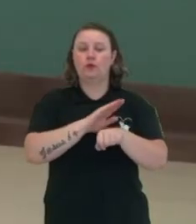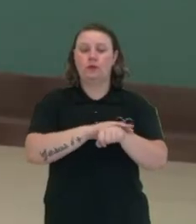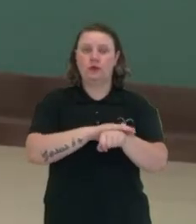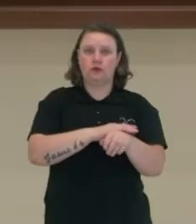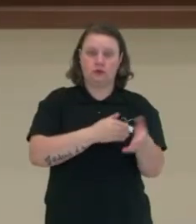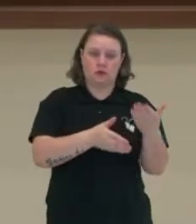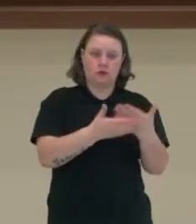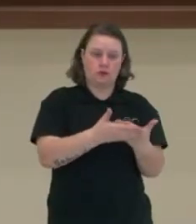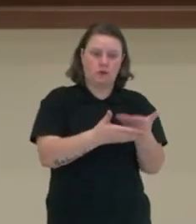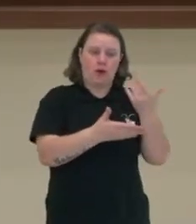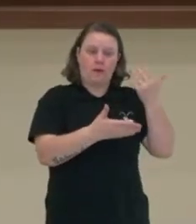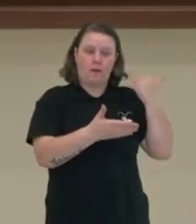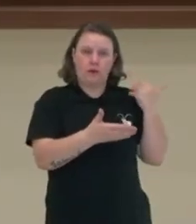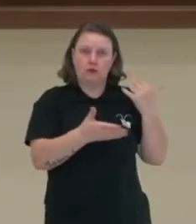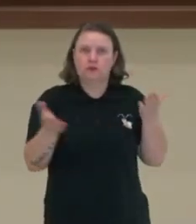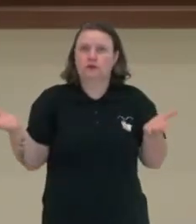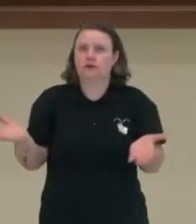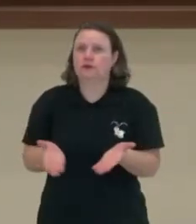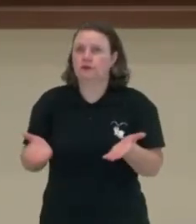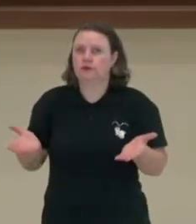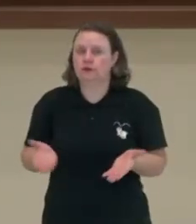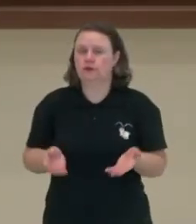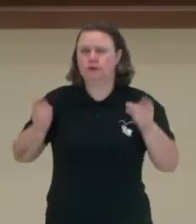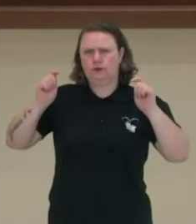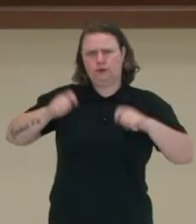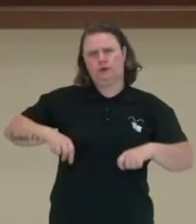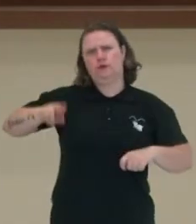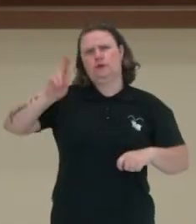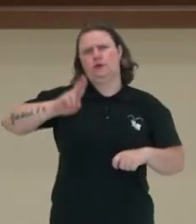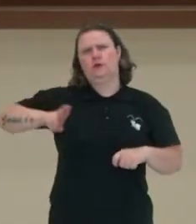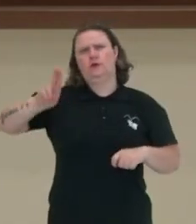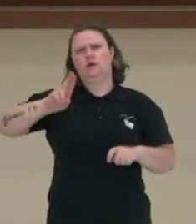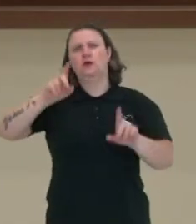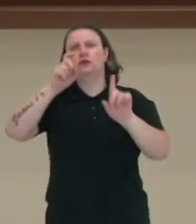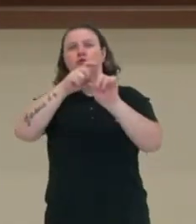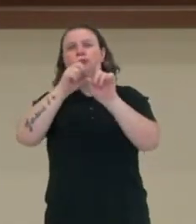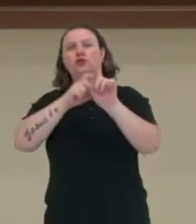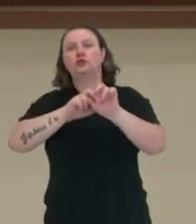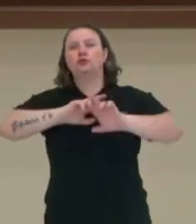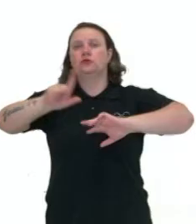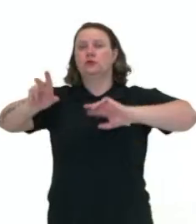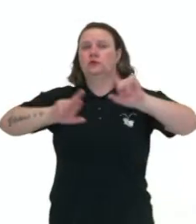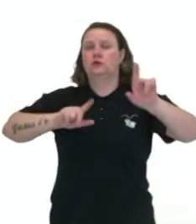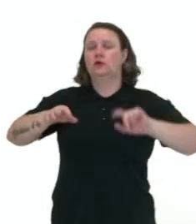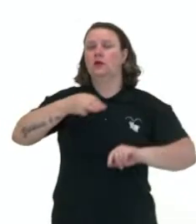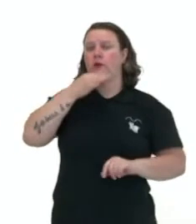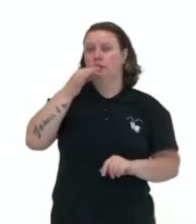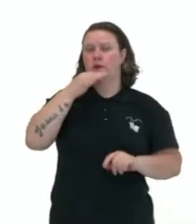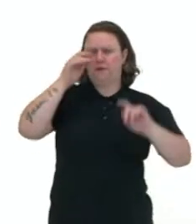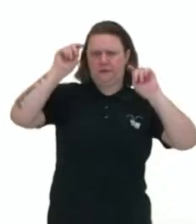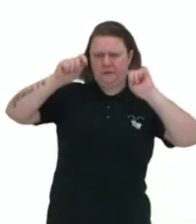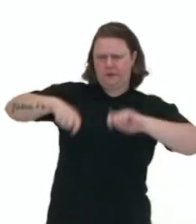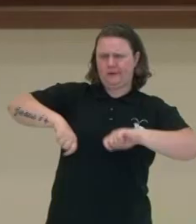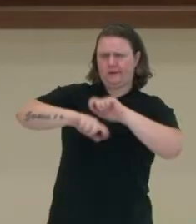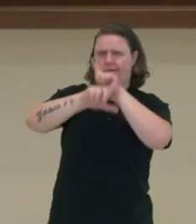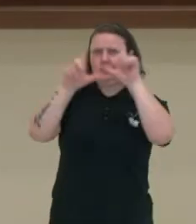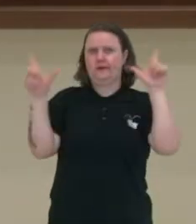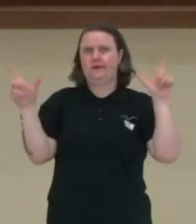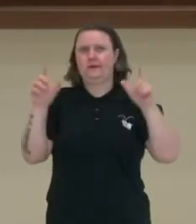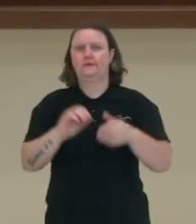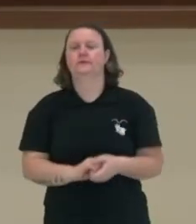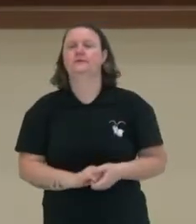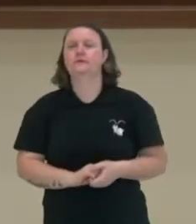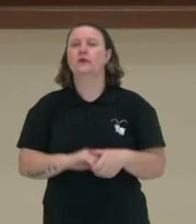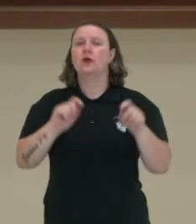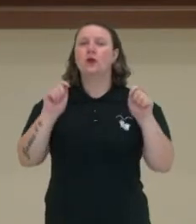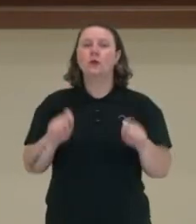Poderia usar outros tipos de argumento? Poderia. Quais, prof? Vamos saber então. Poderia ser um argumento de